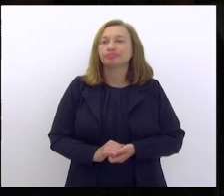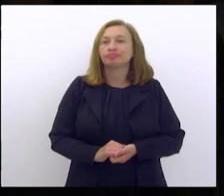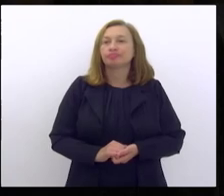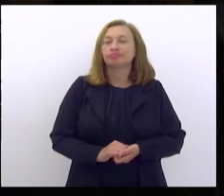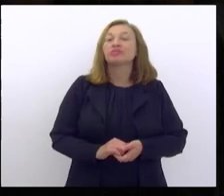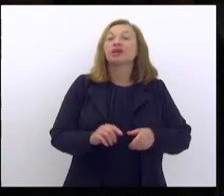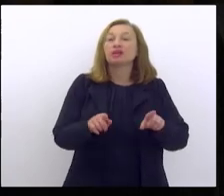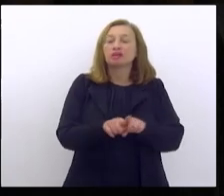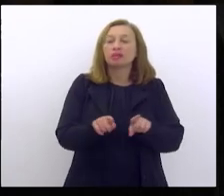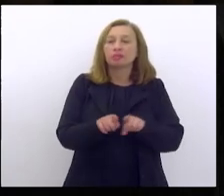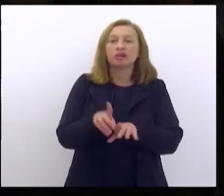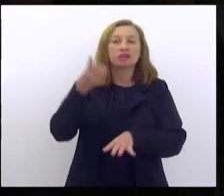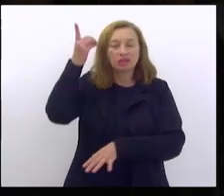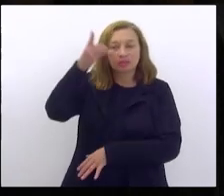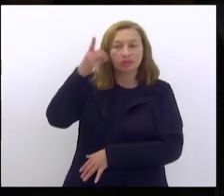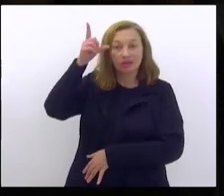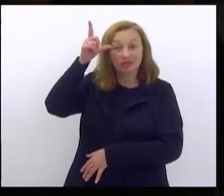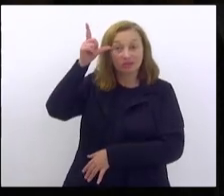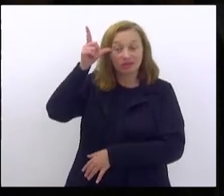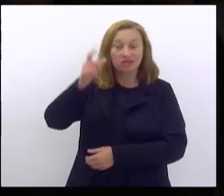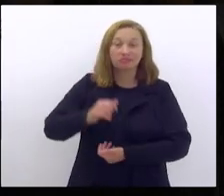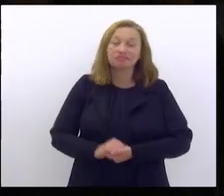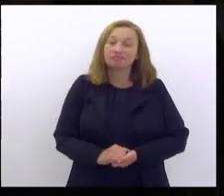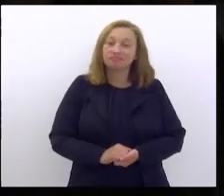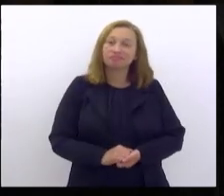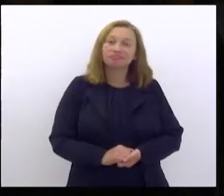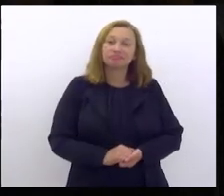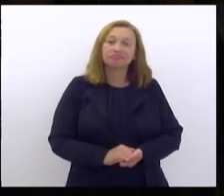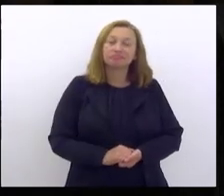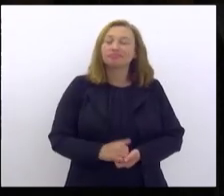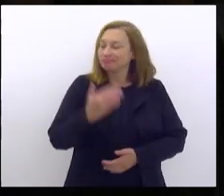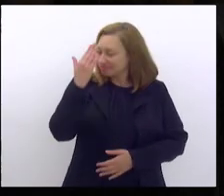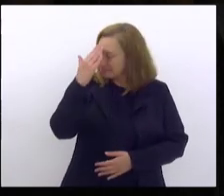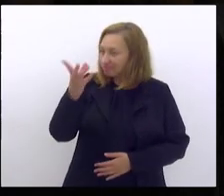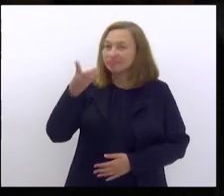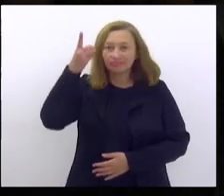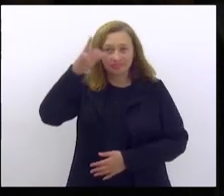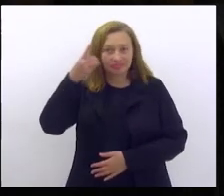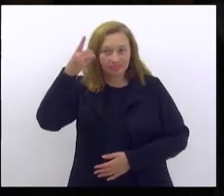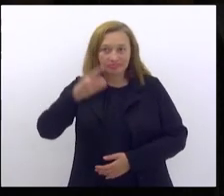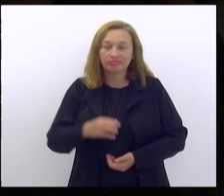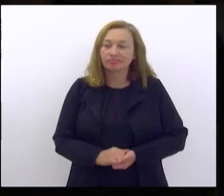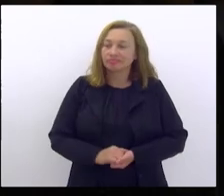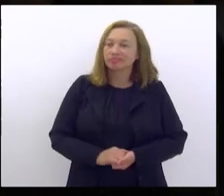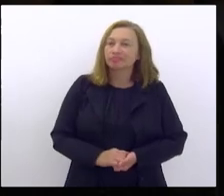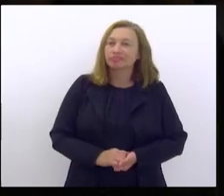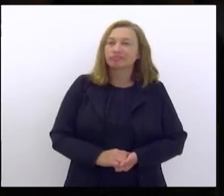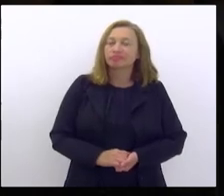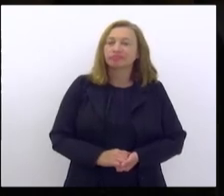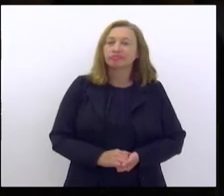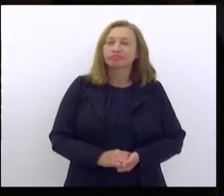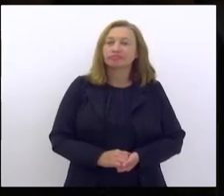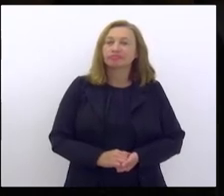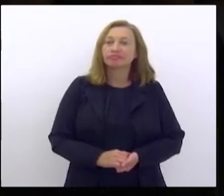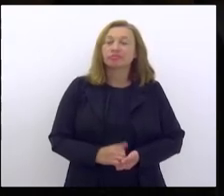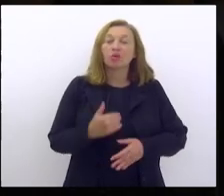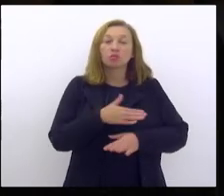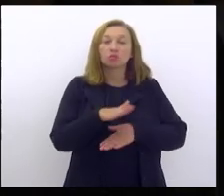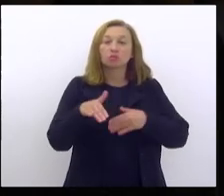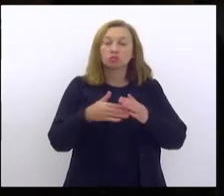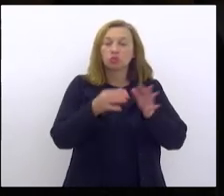senhora deputada Lucinha. Obrigada, deputado Espão. Senhoras e